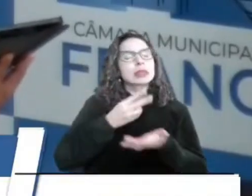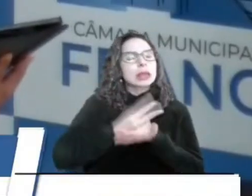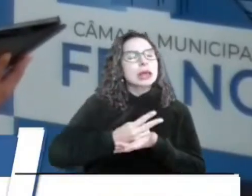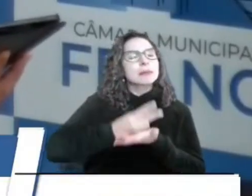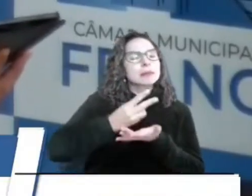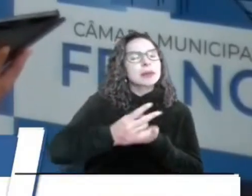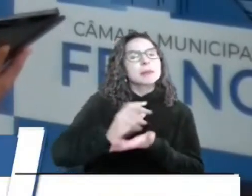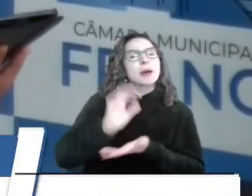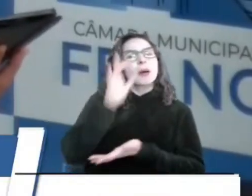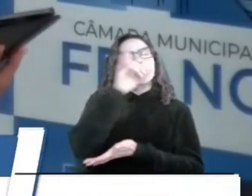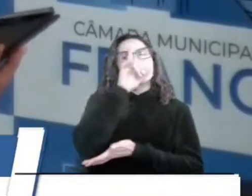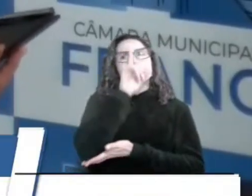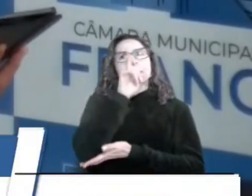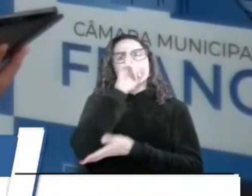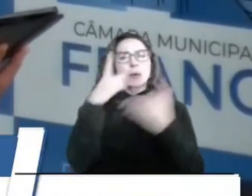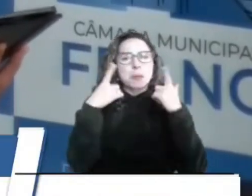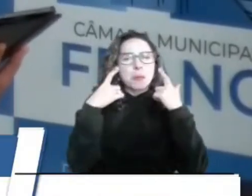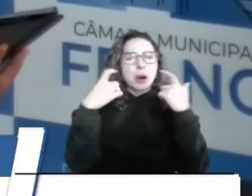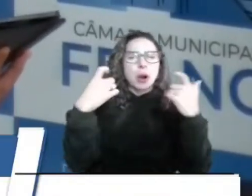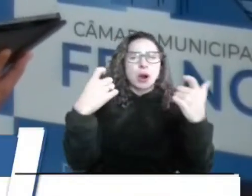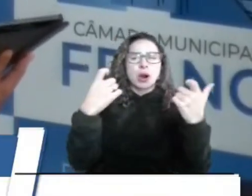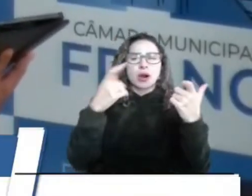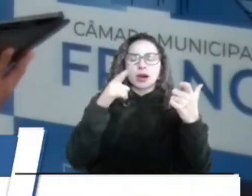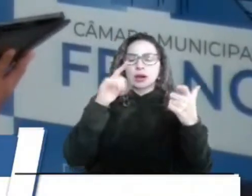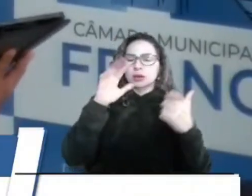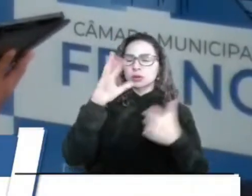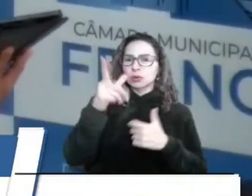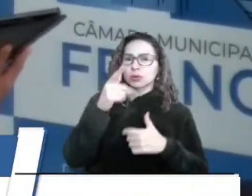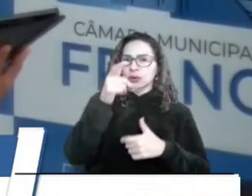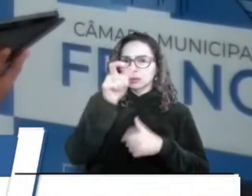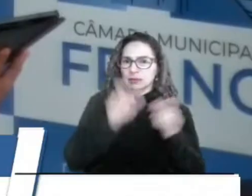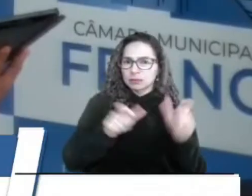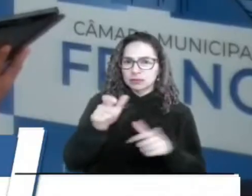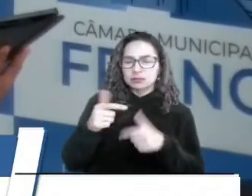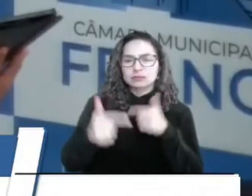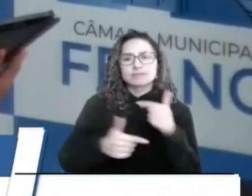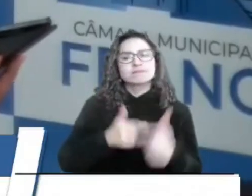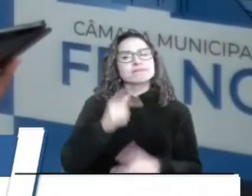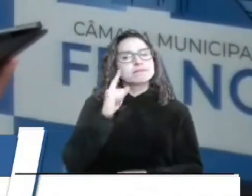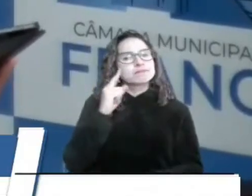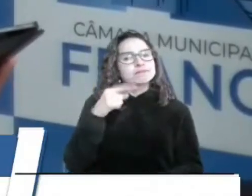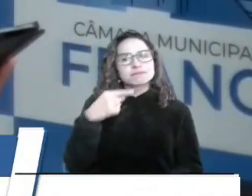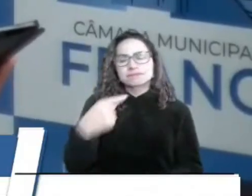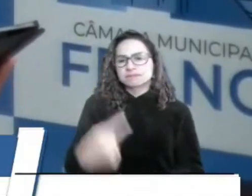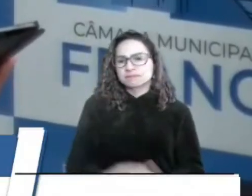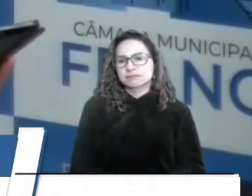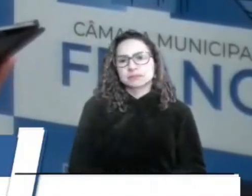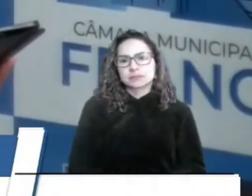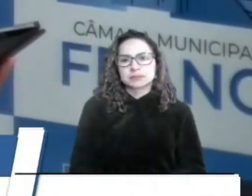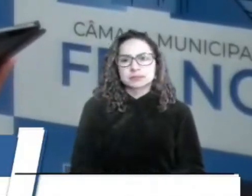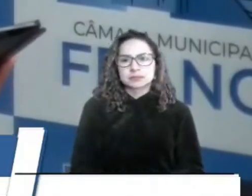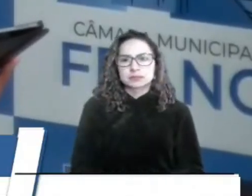de violência que os servidores são acometidos diuturnamente.